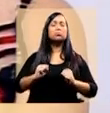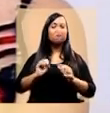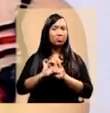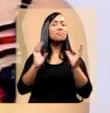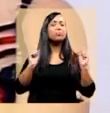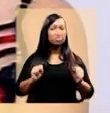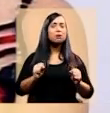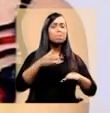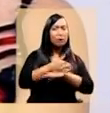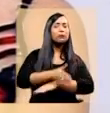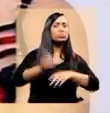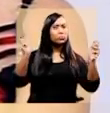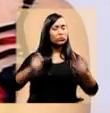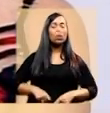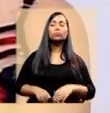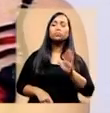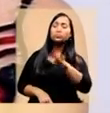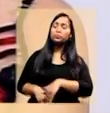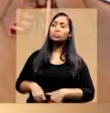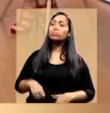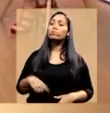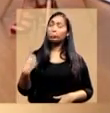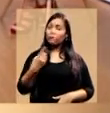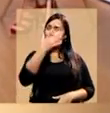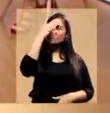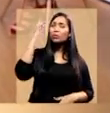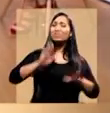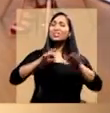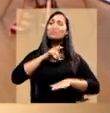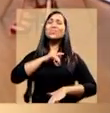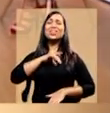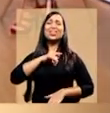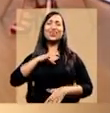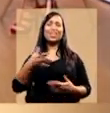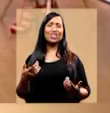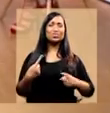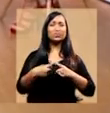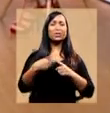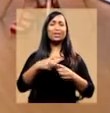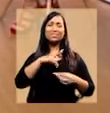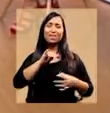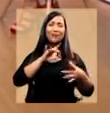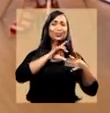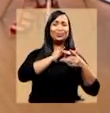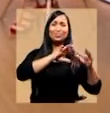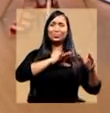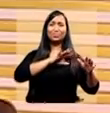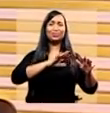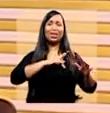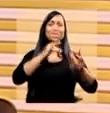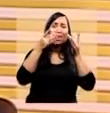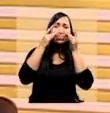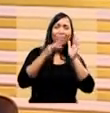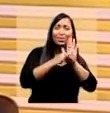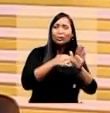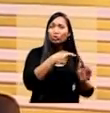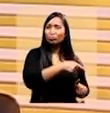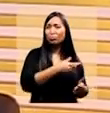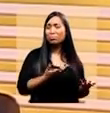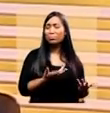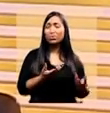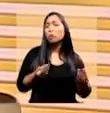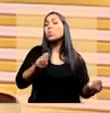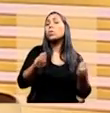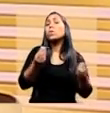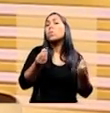sim, acho que tem que ter essa participação, né, social. Doutora, às vezes as pessoas têm medo, achando que vão se envolver demais com aquele caso, que vão se tornar